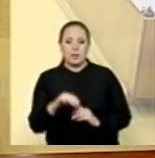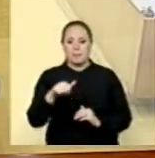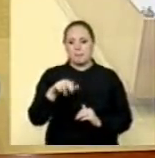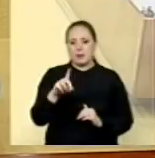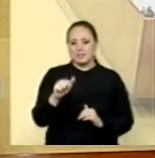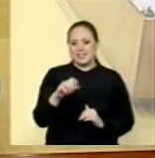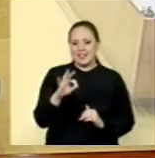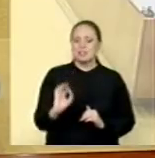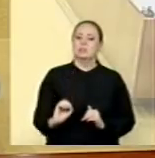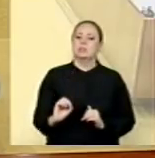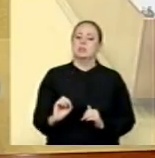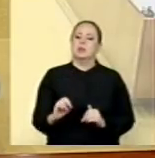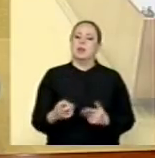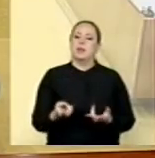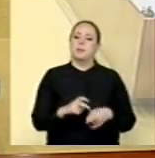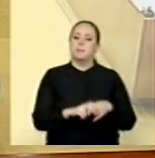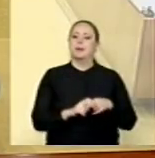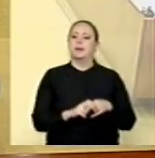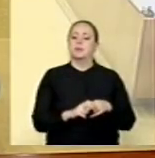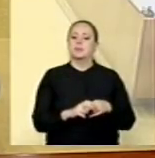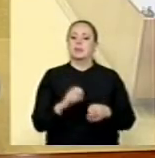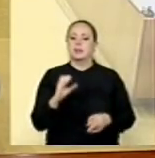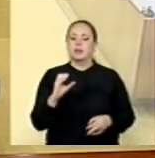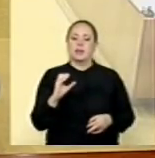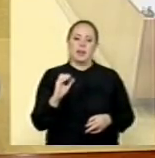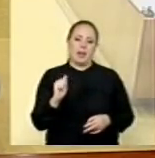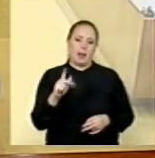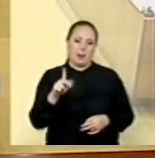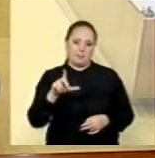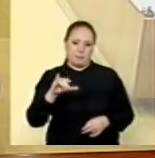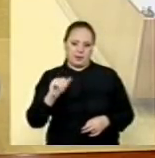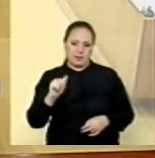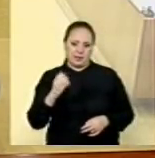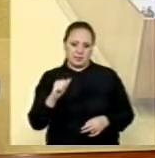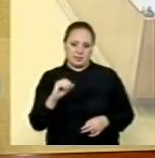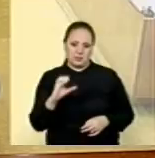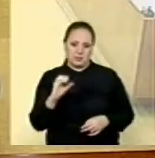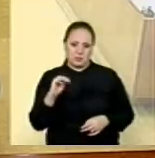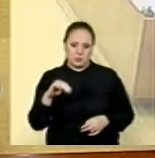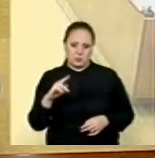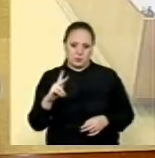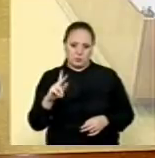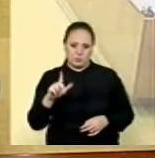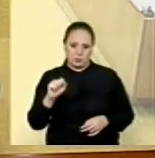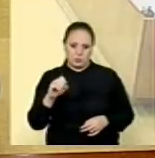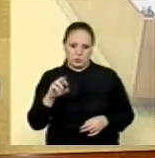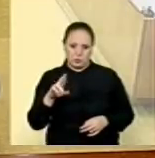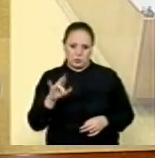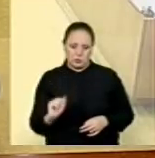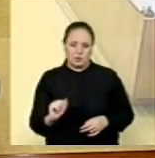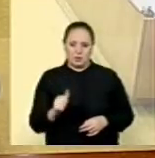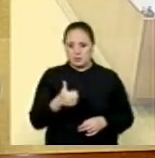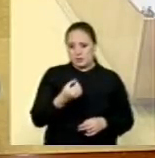oportunidade decidiu pela aplicação compulsória aos Estados da Federação da norma do artigo 55.2, parágrafo 2º, e não